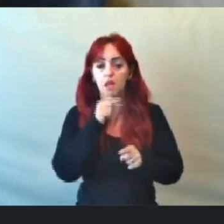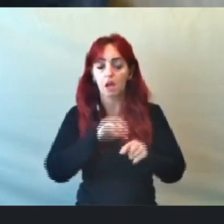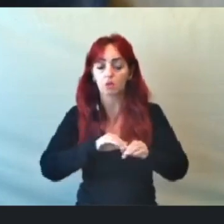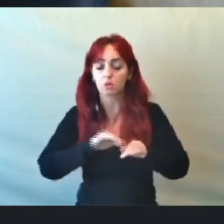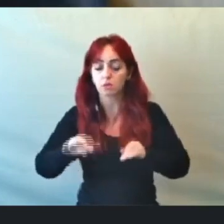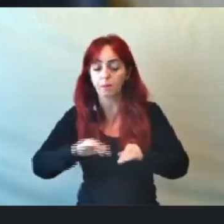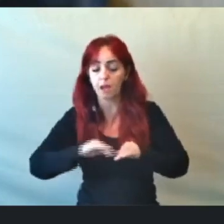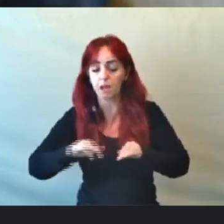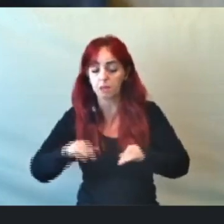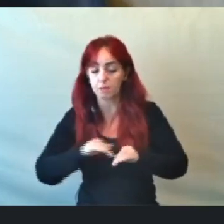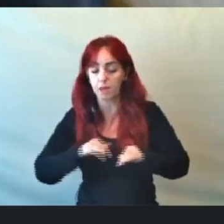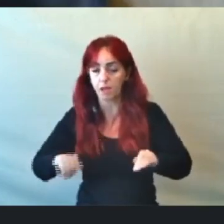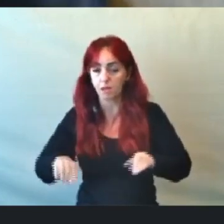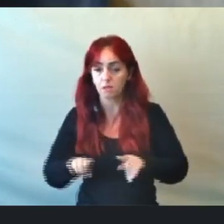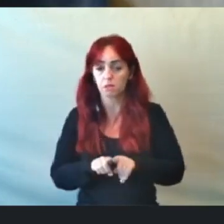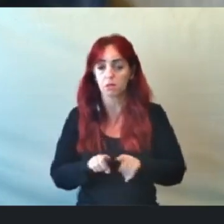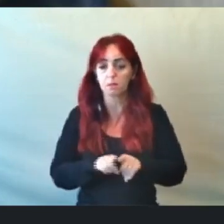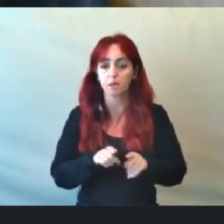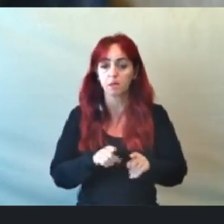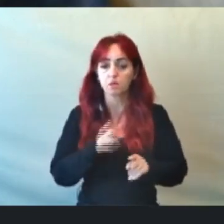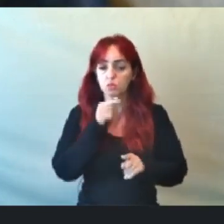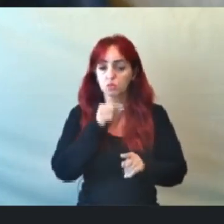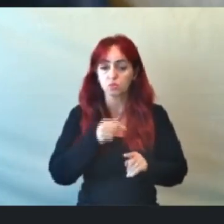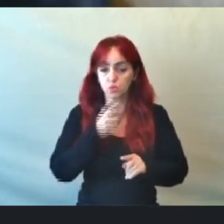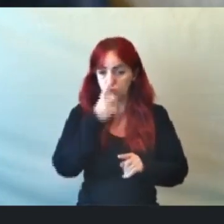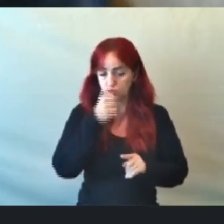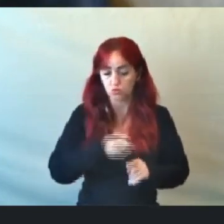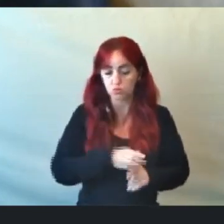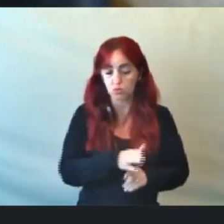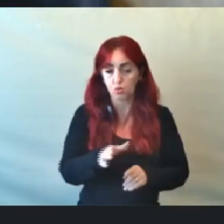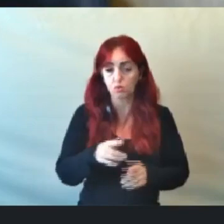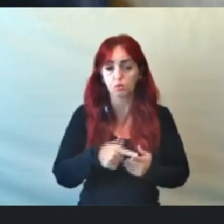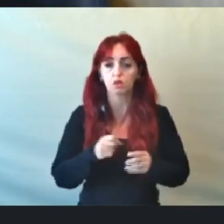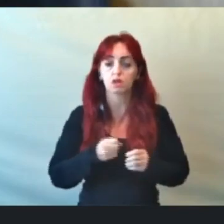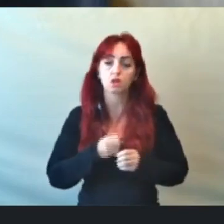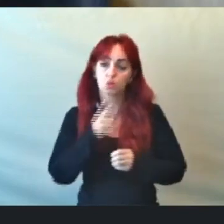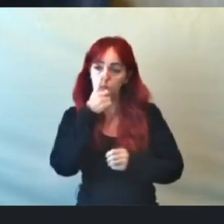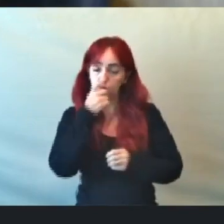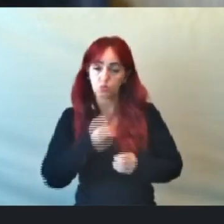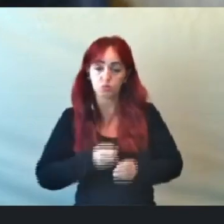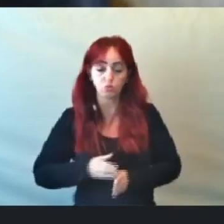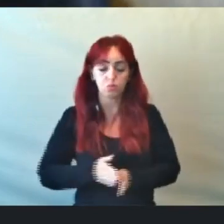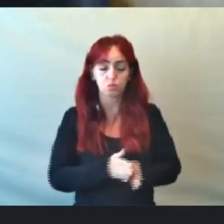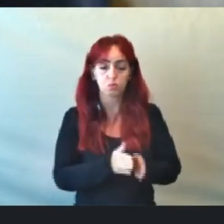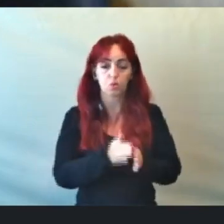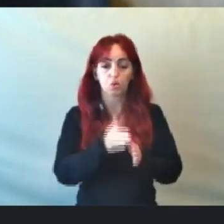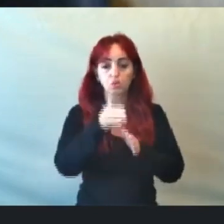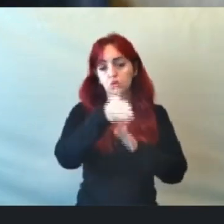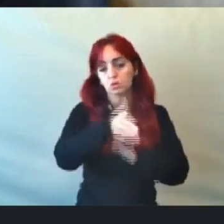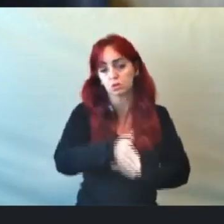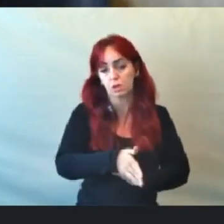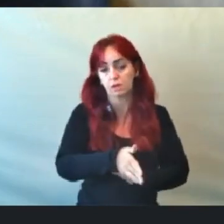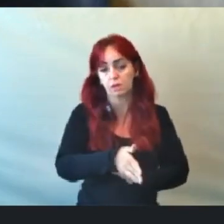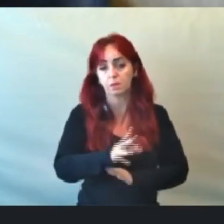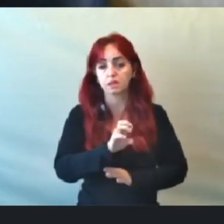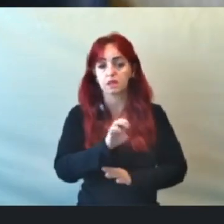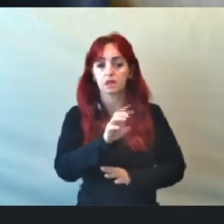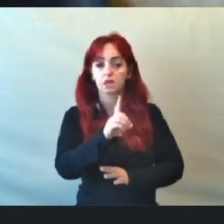que o esgoto seja encaminhado diretamente à ETE. Há uma nova